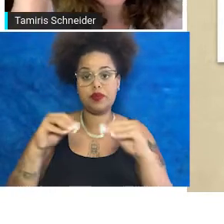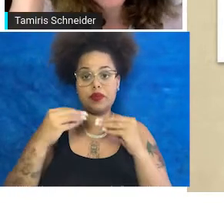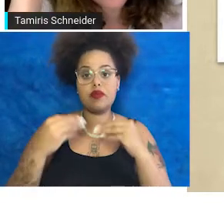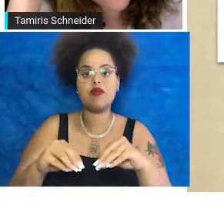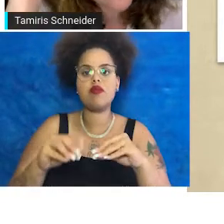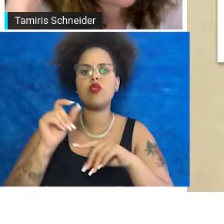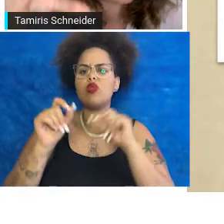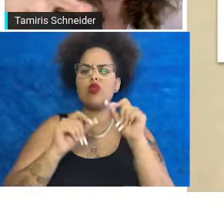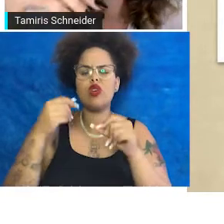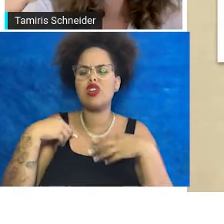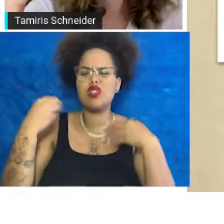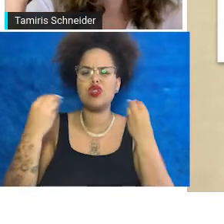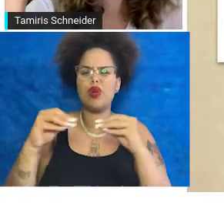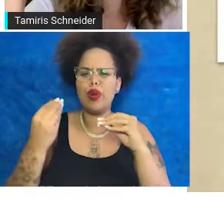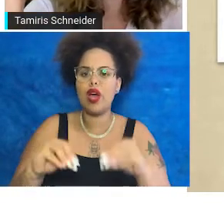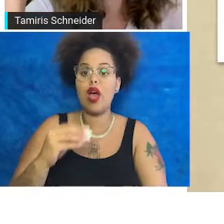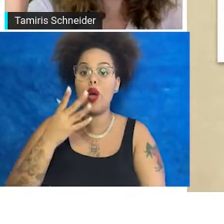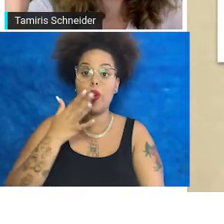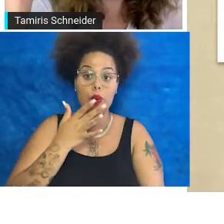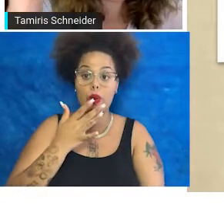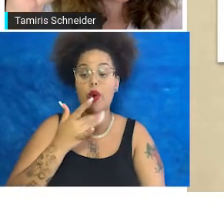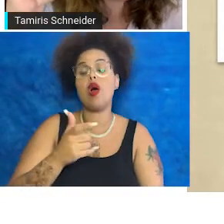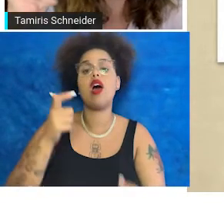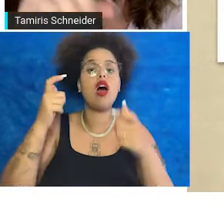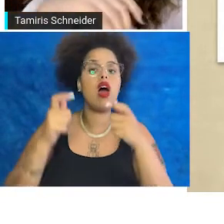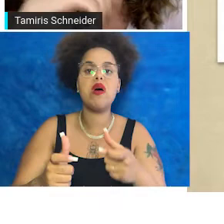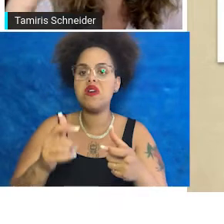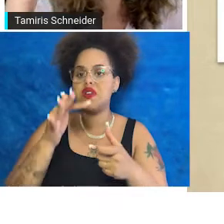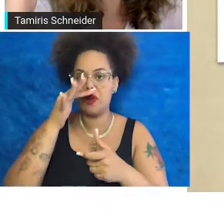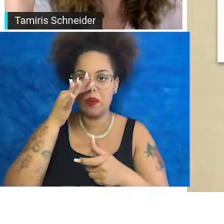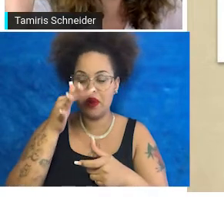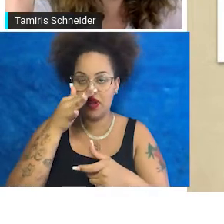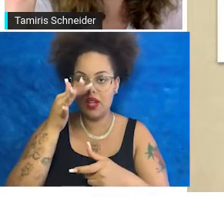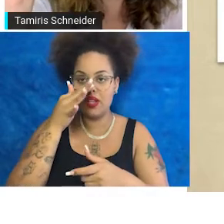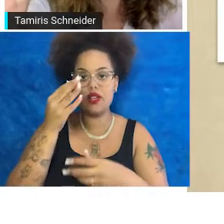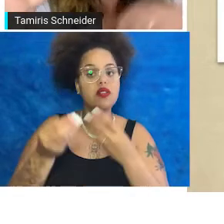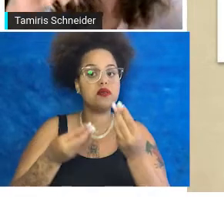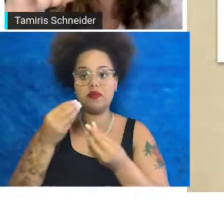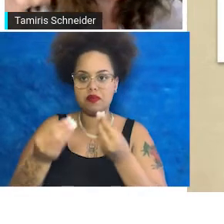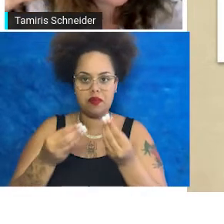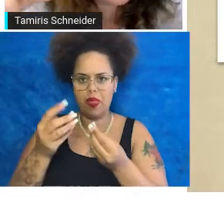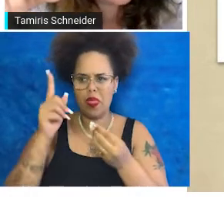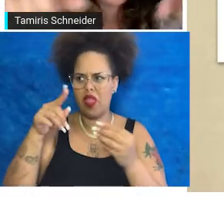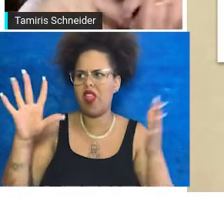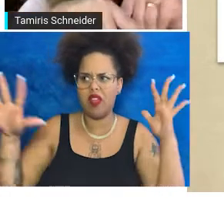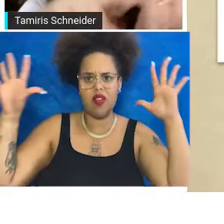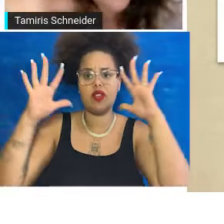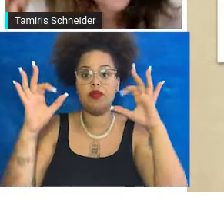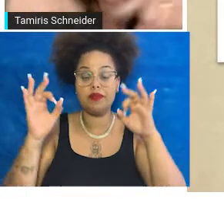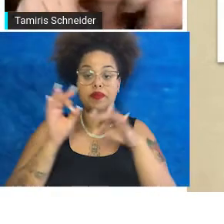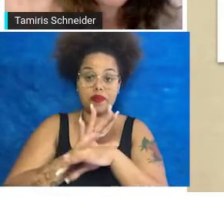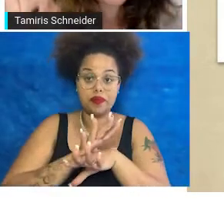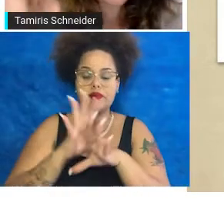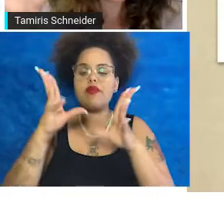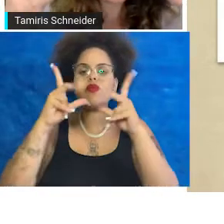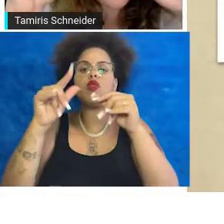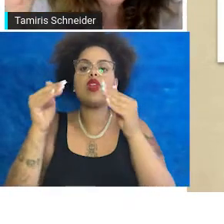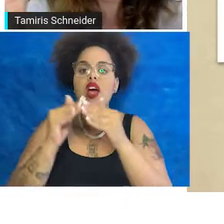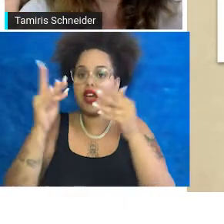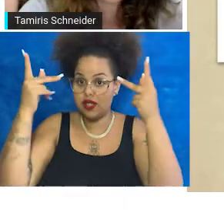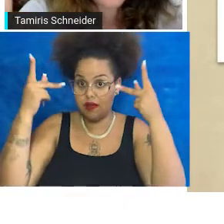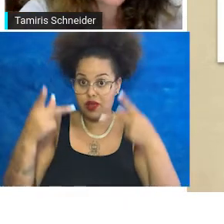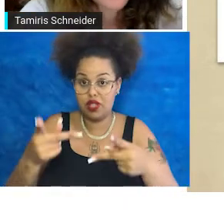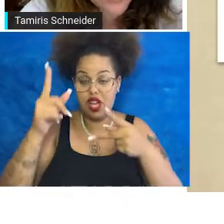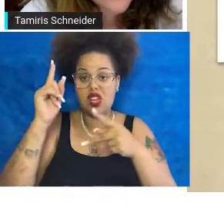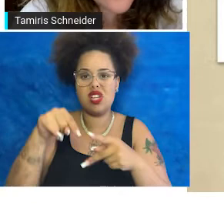que a gente ia colocar cores, onde seriam as plantas, como é que seria isso. Era um cenário pronto, toda a casa da personagem já